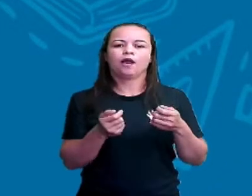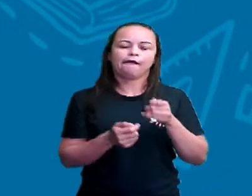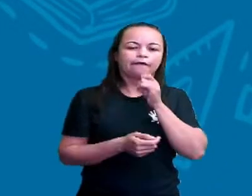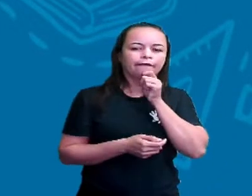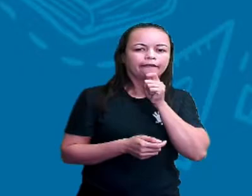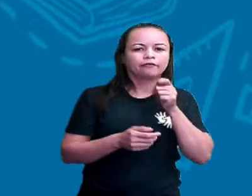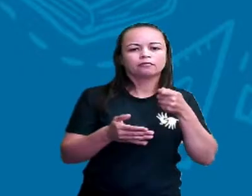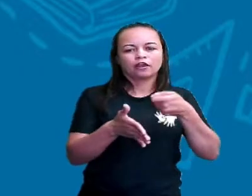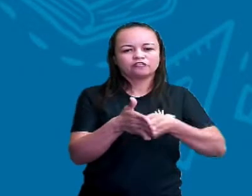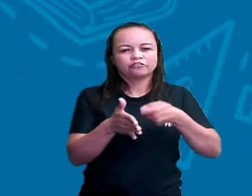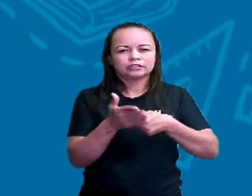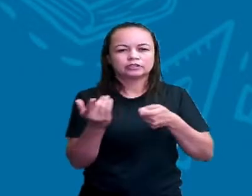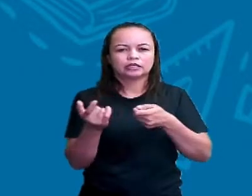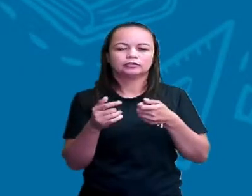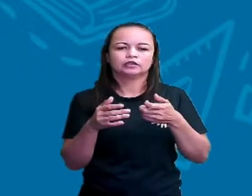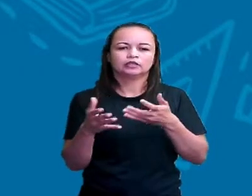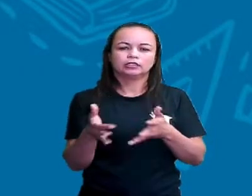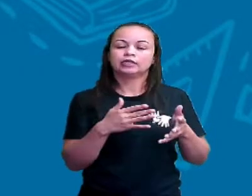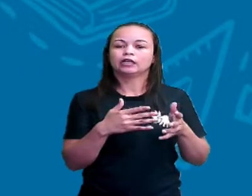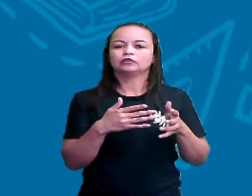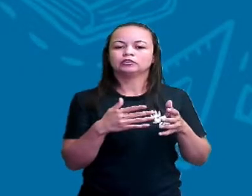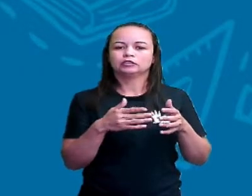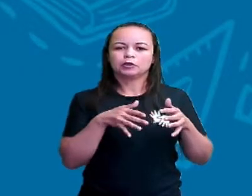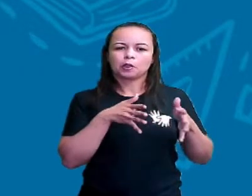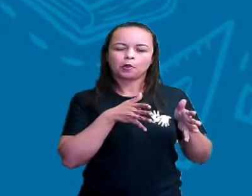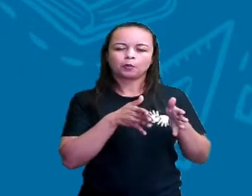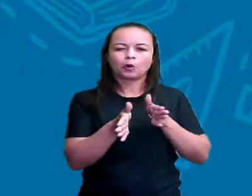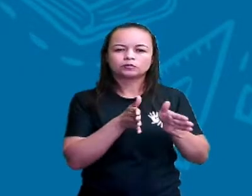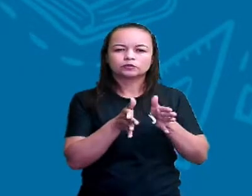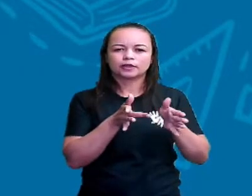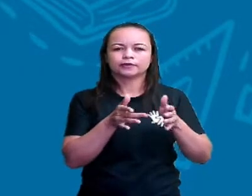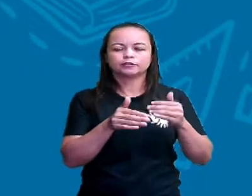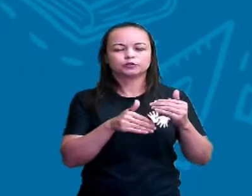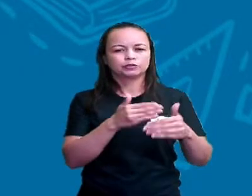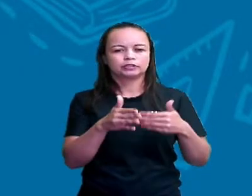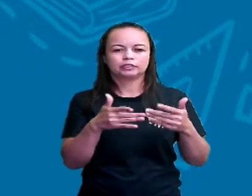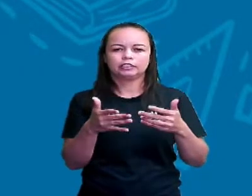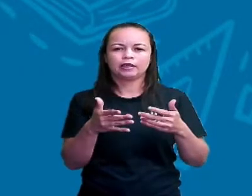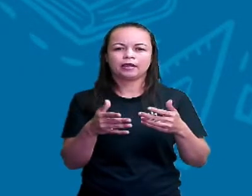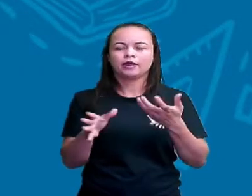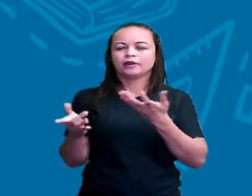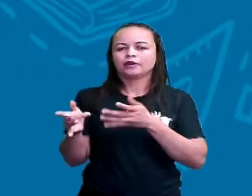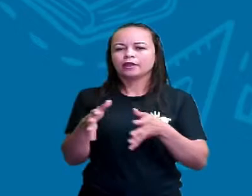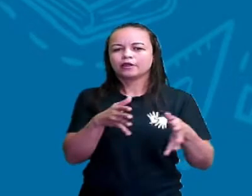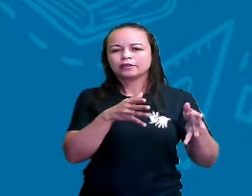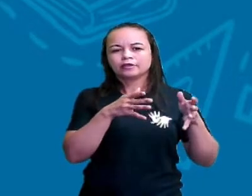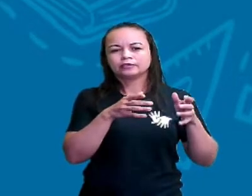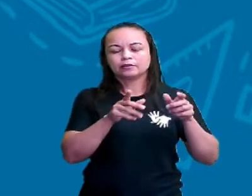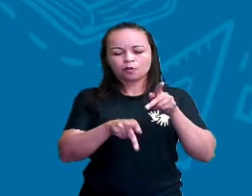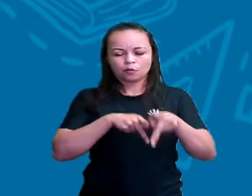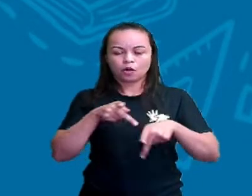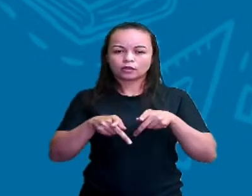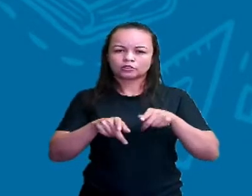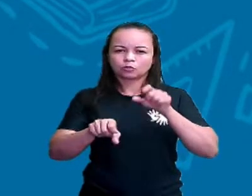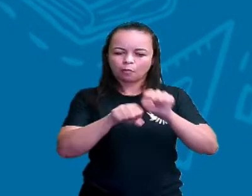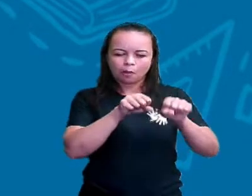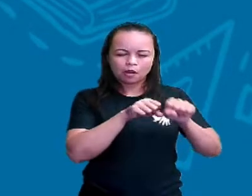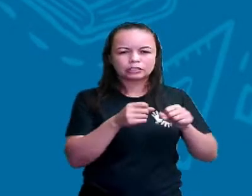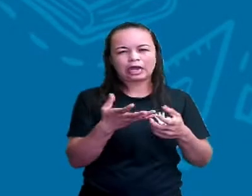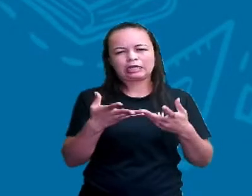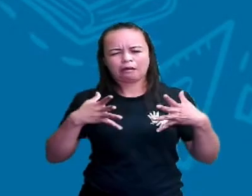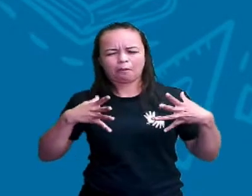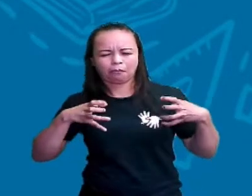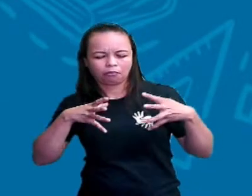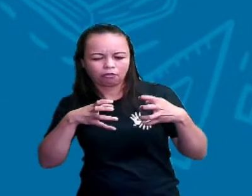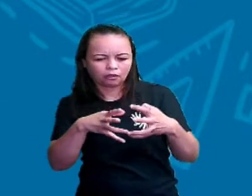esse processo de dizimação, né, de extermínio da população indígena, ainda brigam, né,